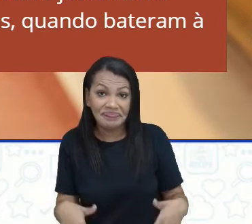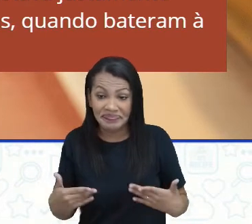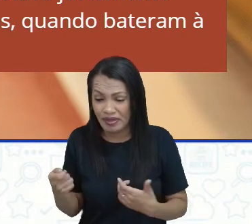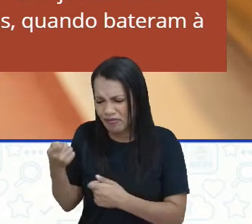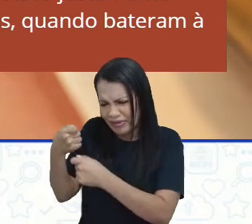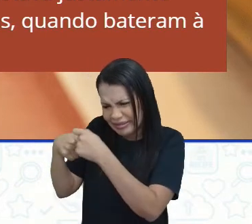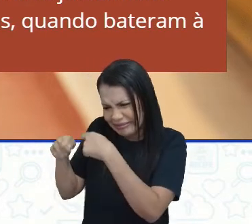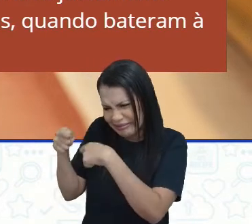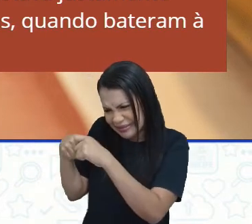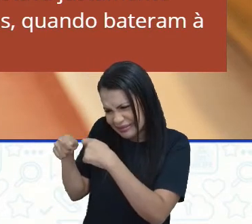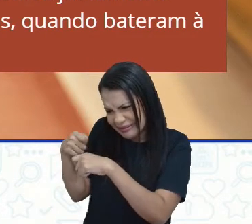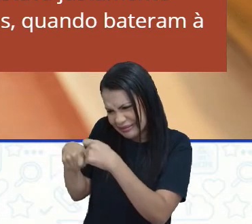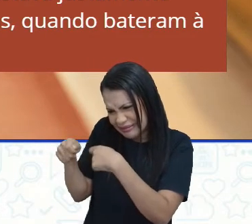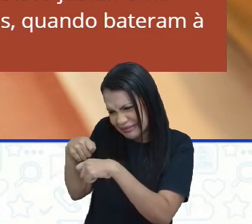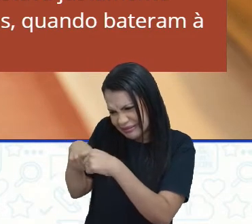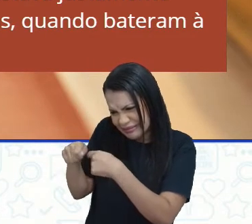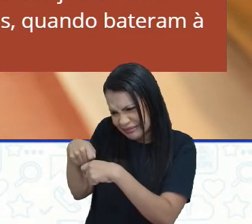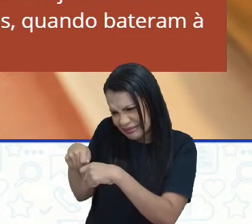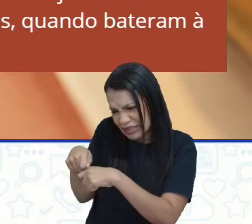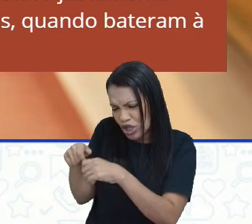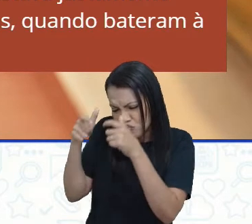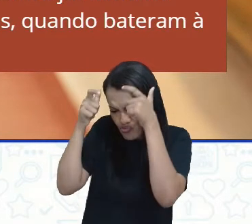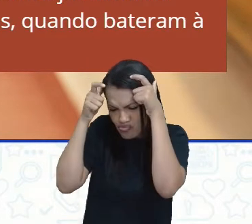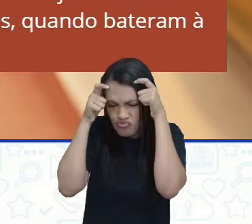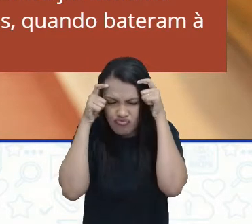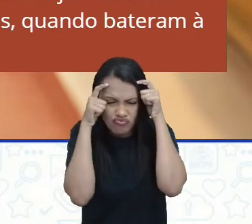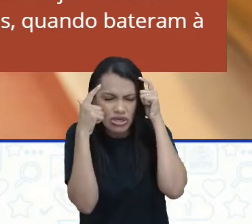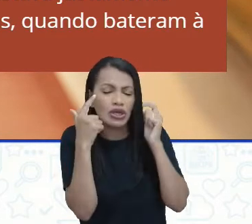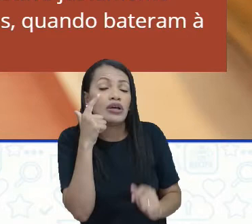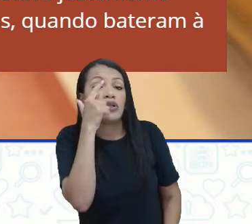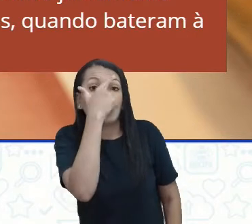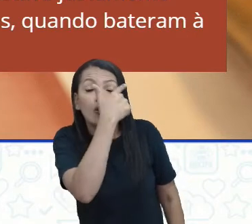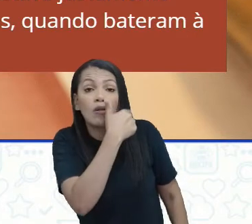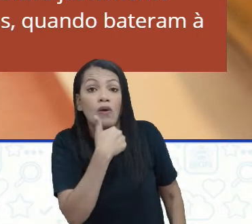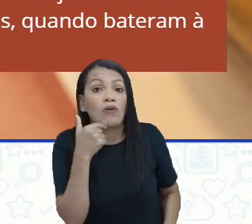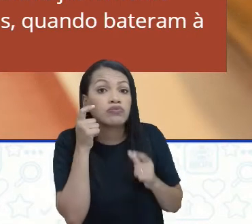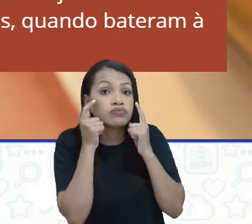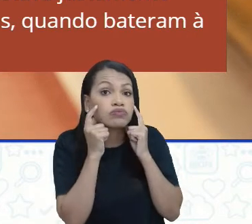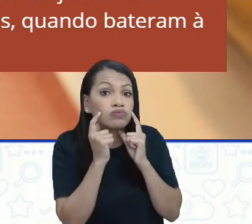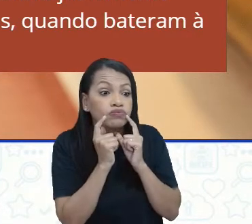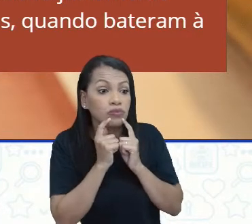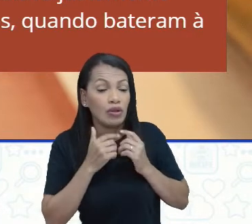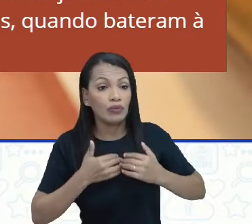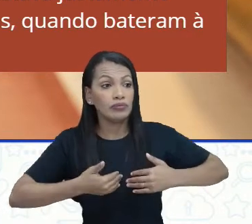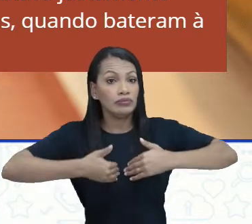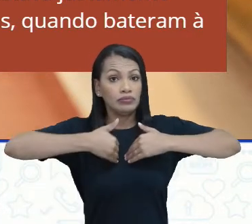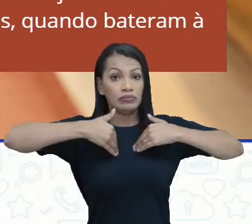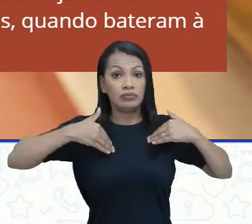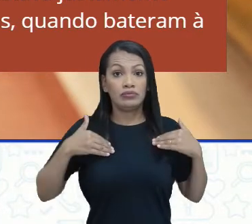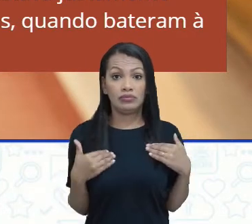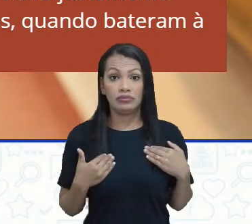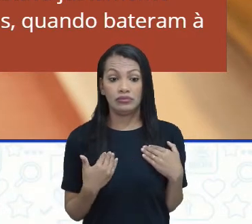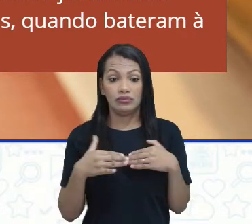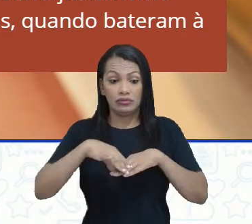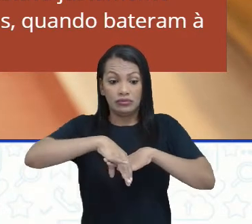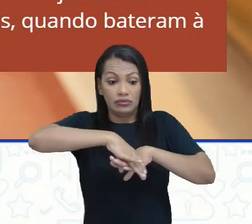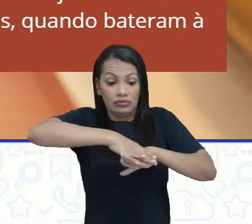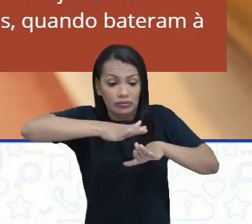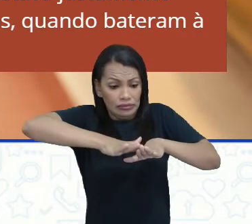aparecendo. Chapéu emplumado, rosto barbado, corpo aprumado, sapato